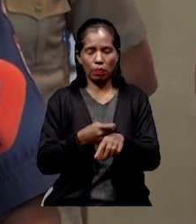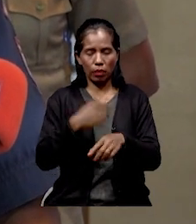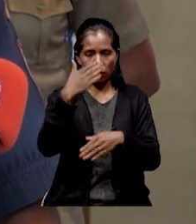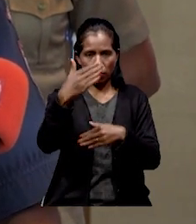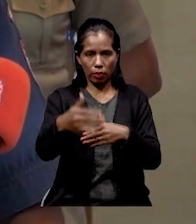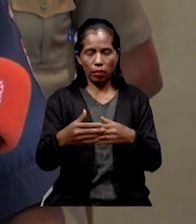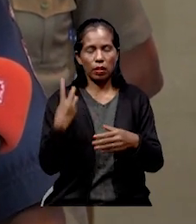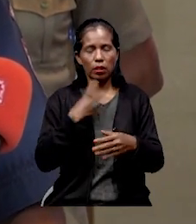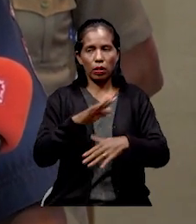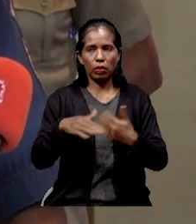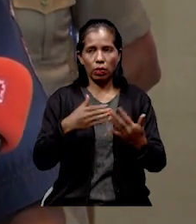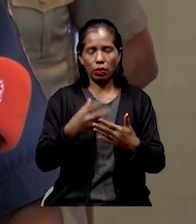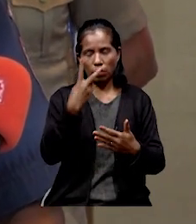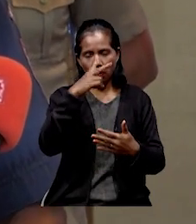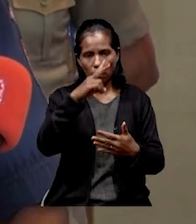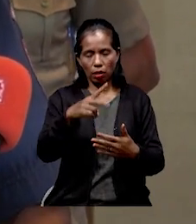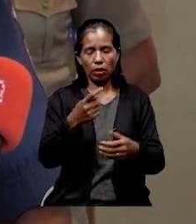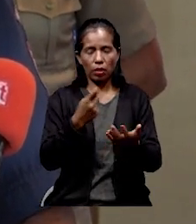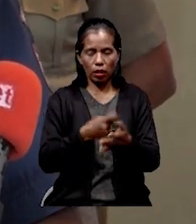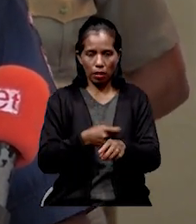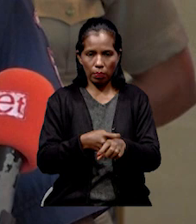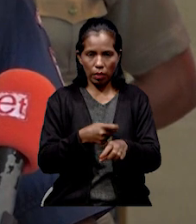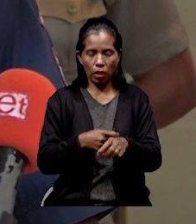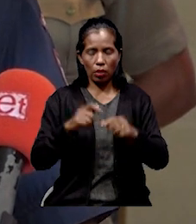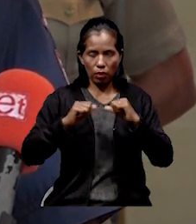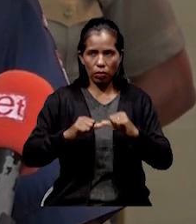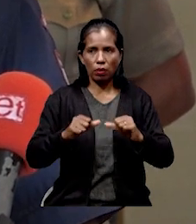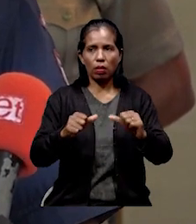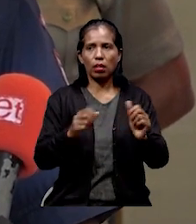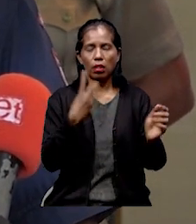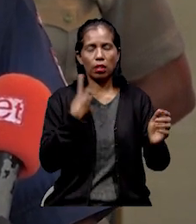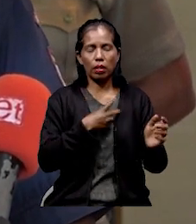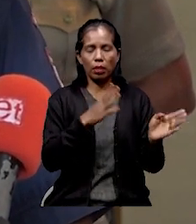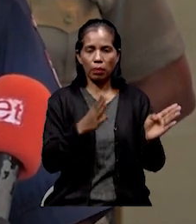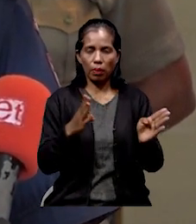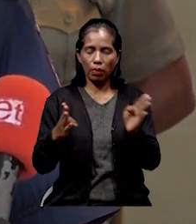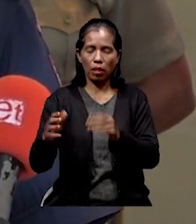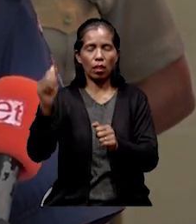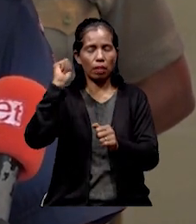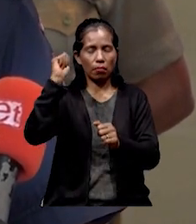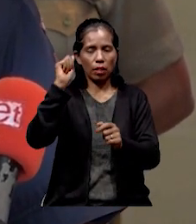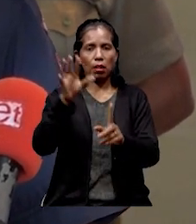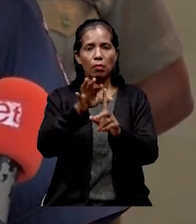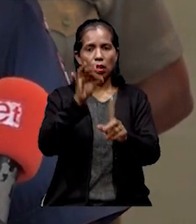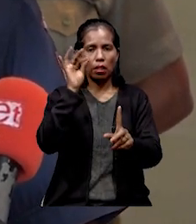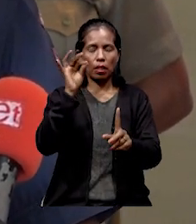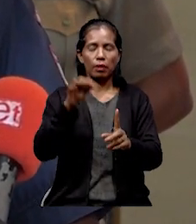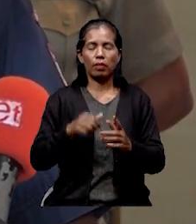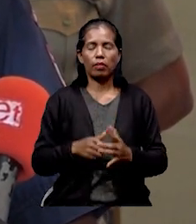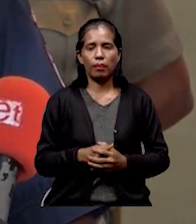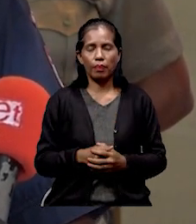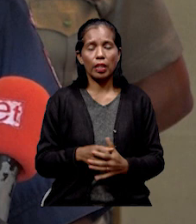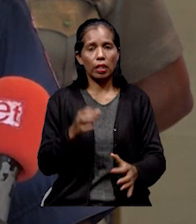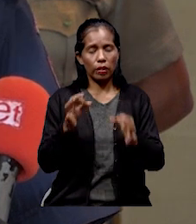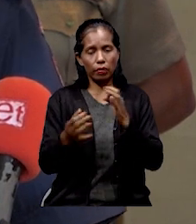então tu atende a campanha, agora tempo de que agora o Raul, né, já preparava a campanha da eleição, será. Eita vou